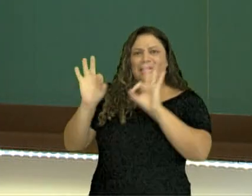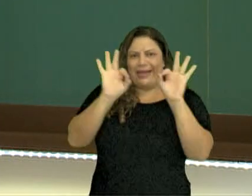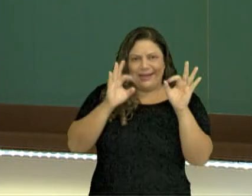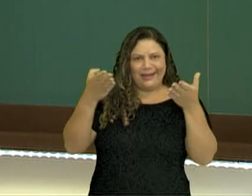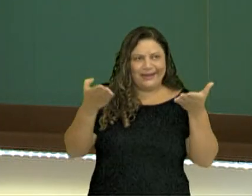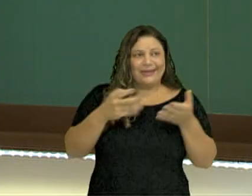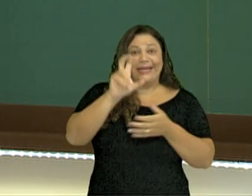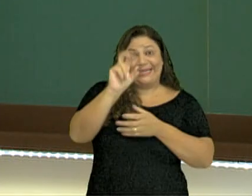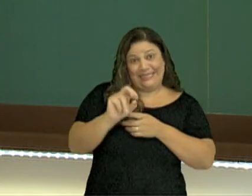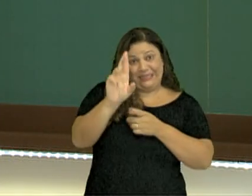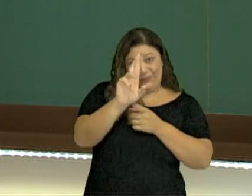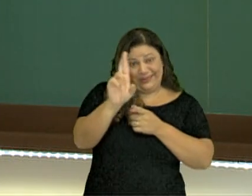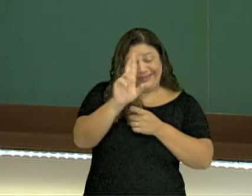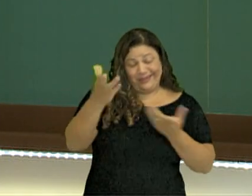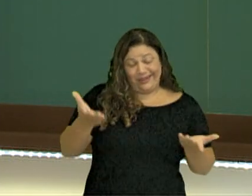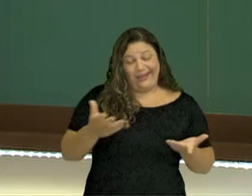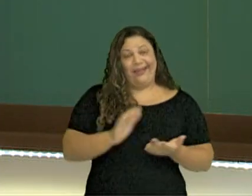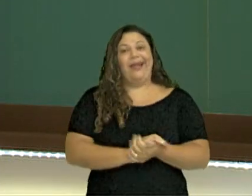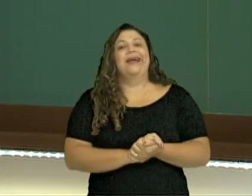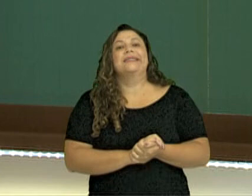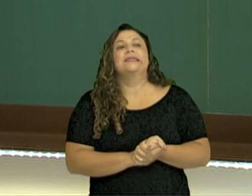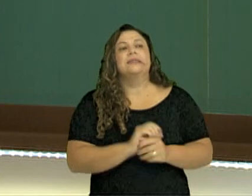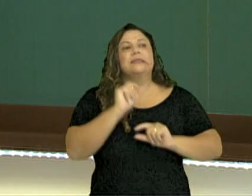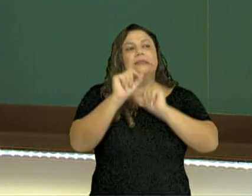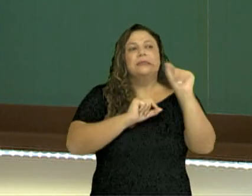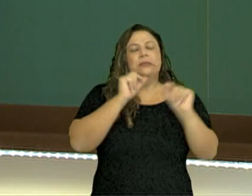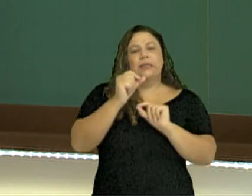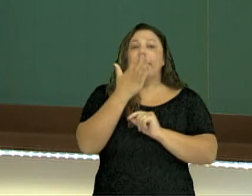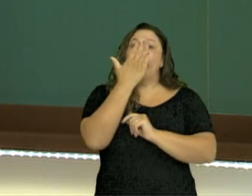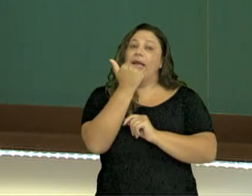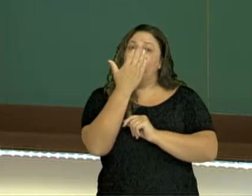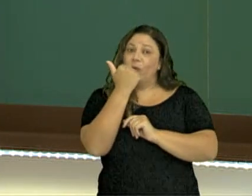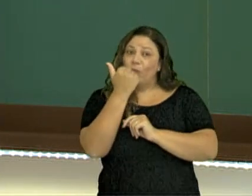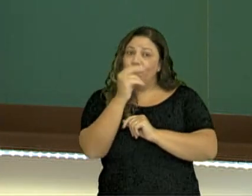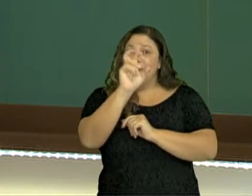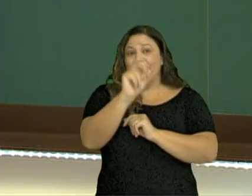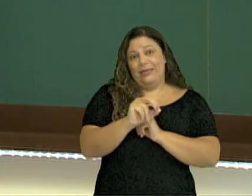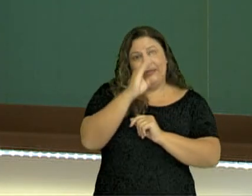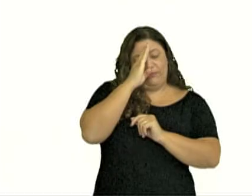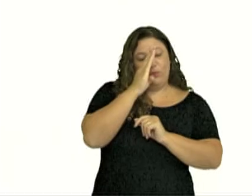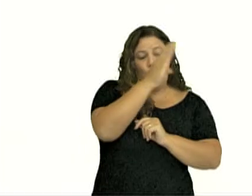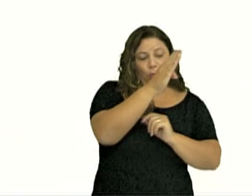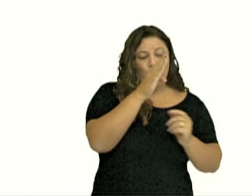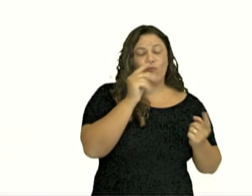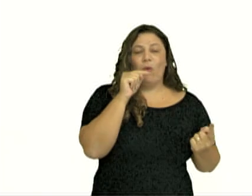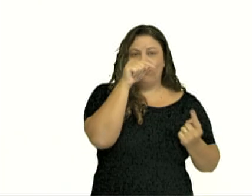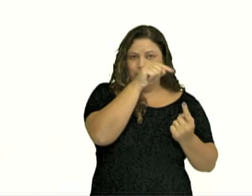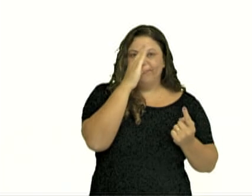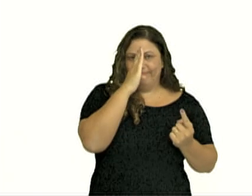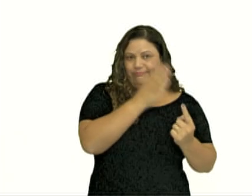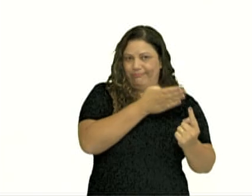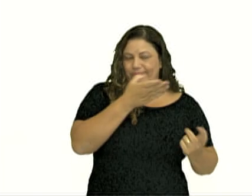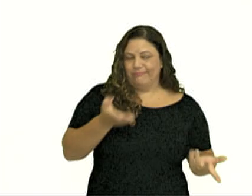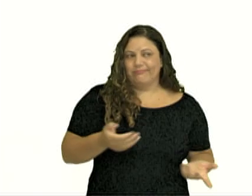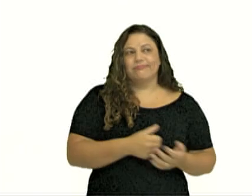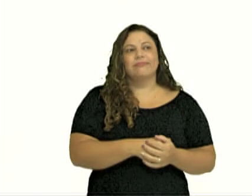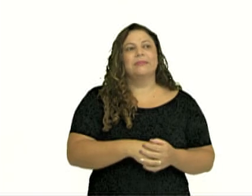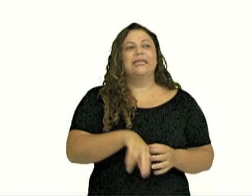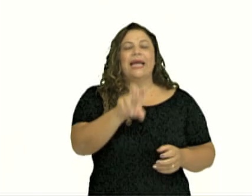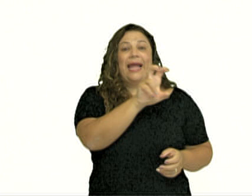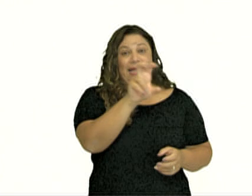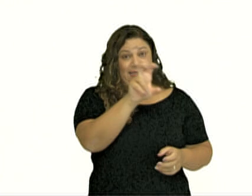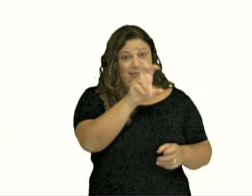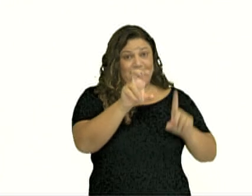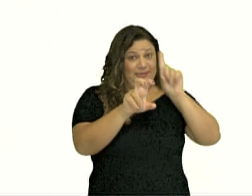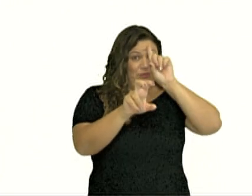R$50 a nossa despesa. Então, nós temos a alimentação, que seria o foco que nós podemos atacar, que ela gasta